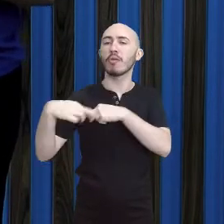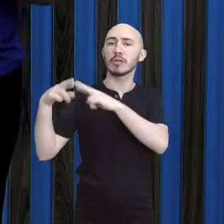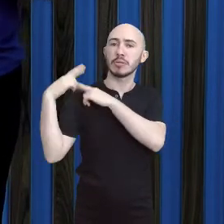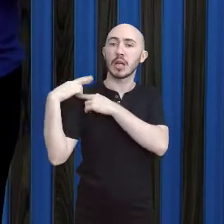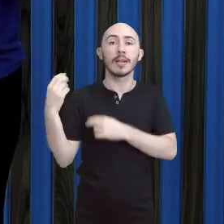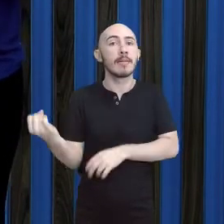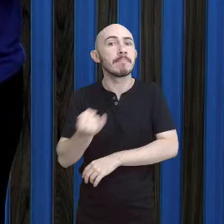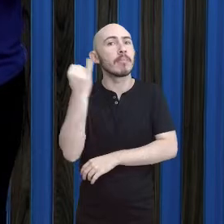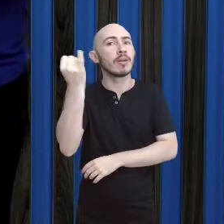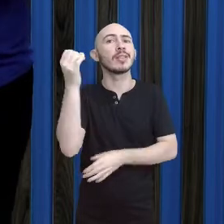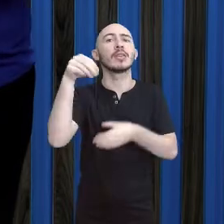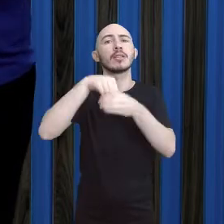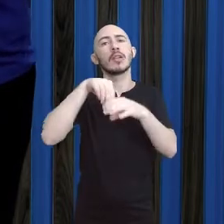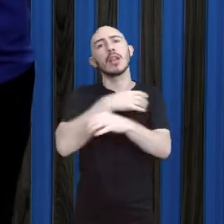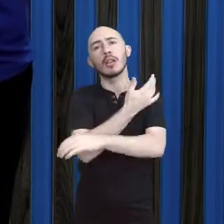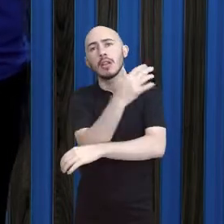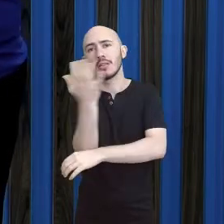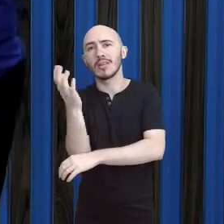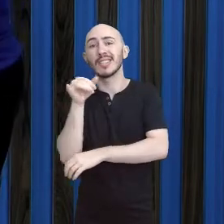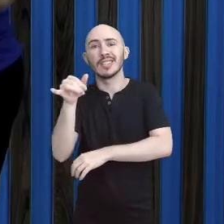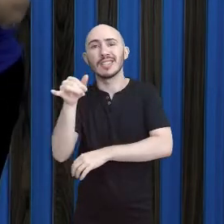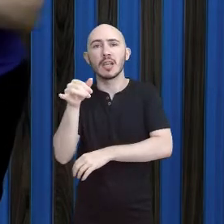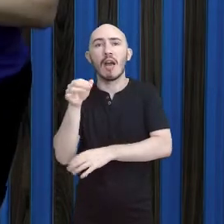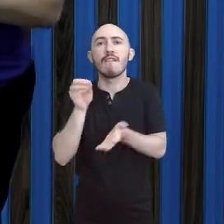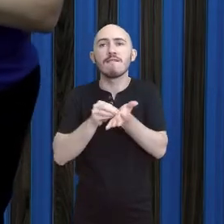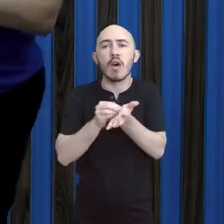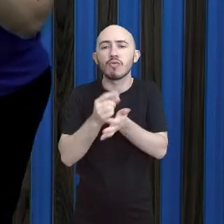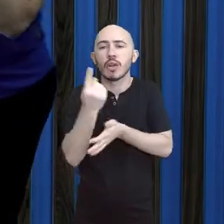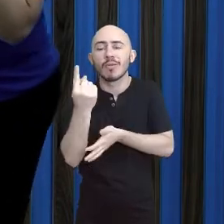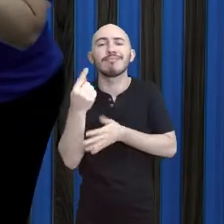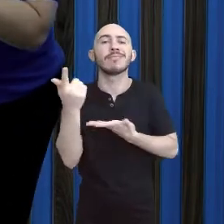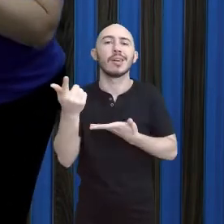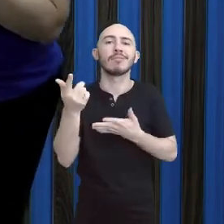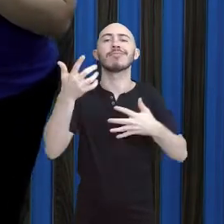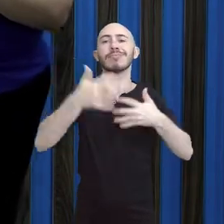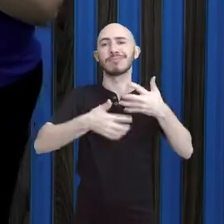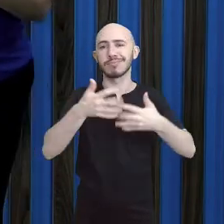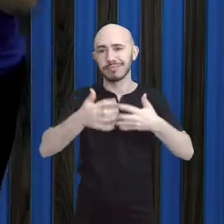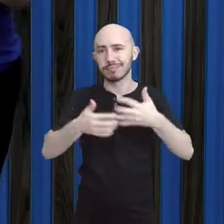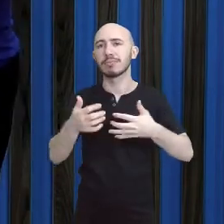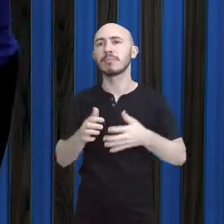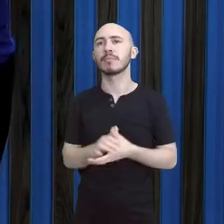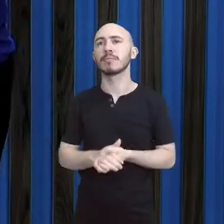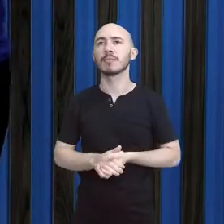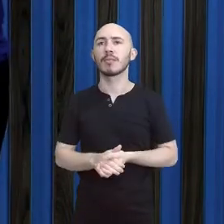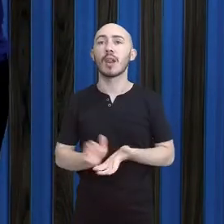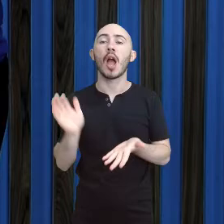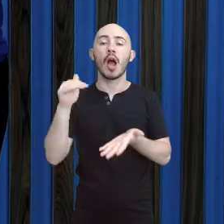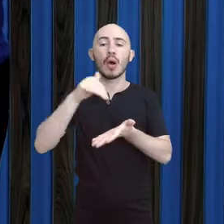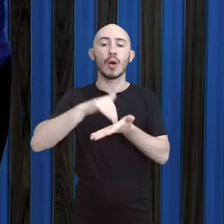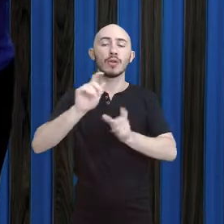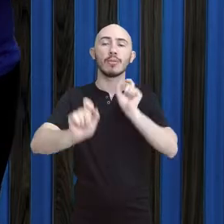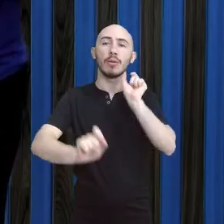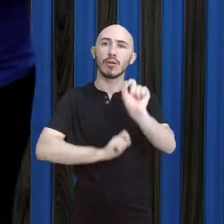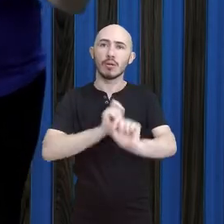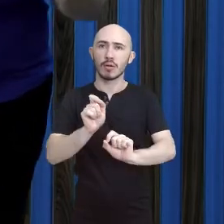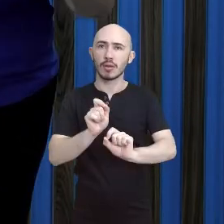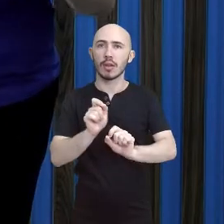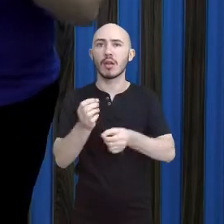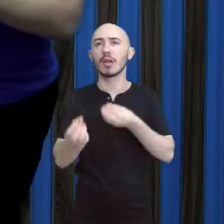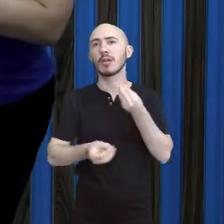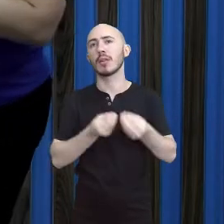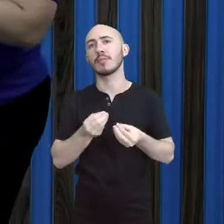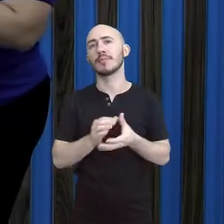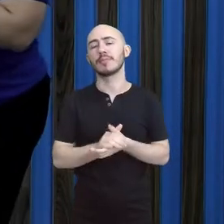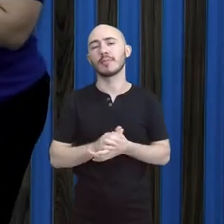né? Senão vai quebrando essa cadeia. E a última coisa, não menos importante, é a ciclagem